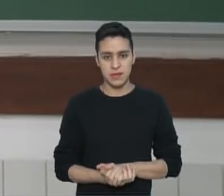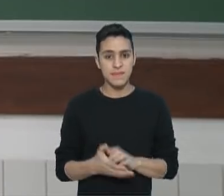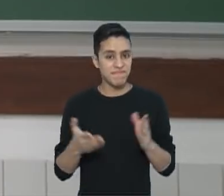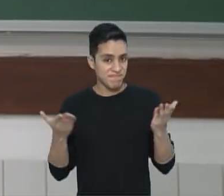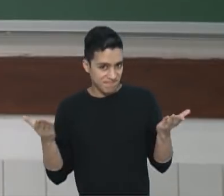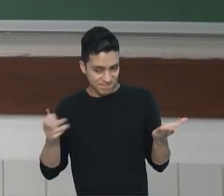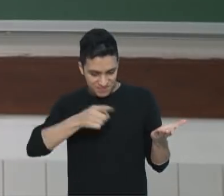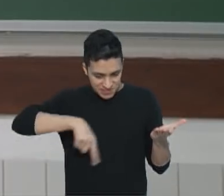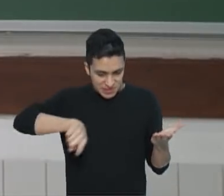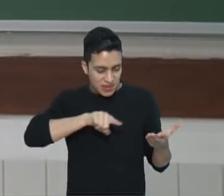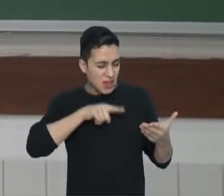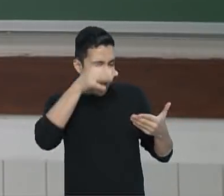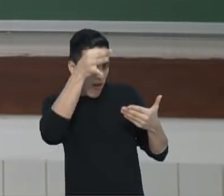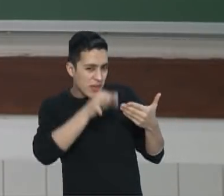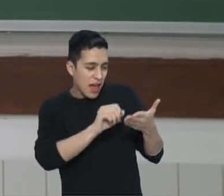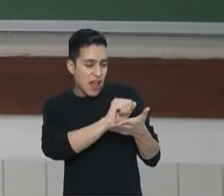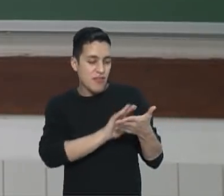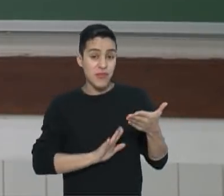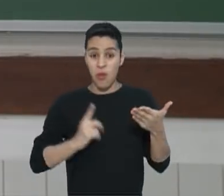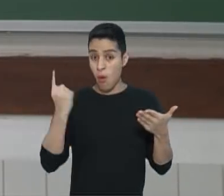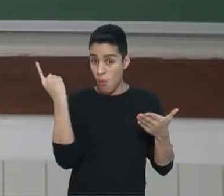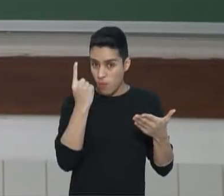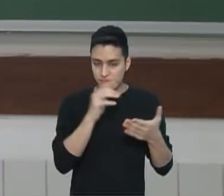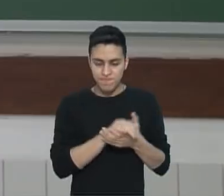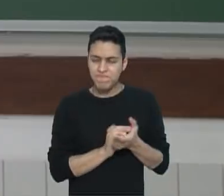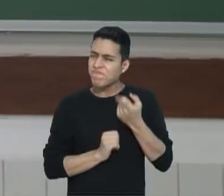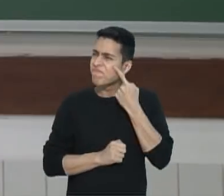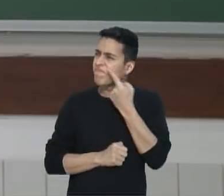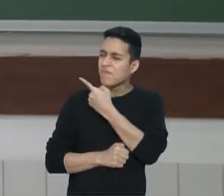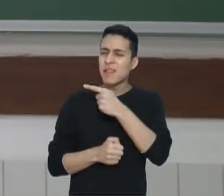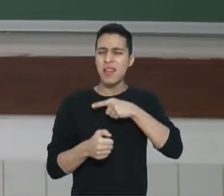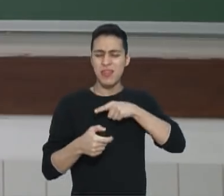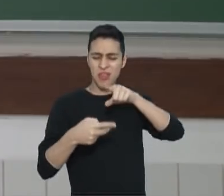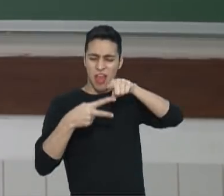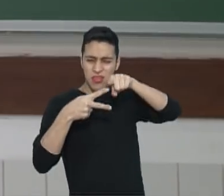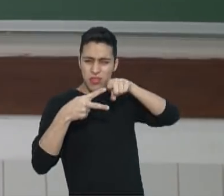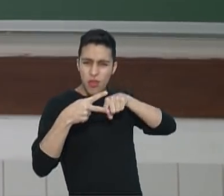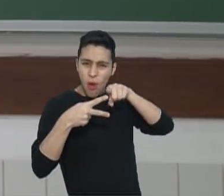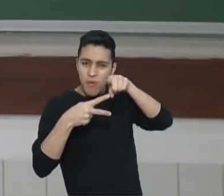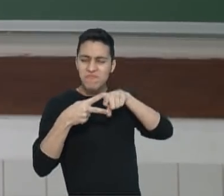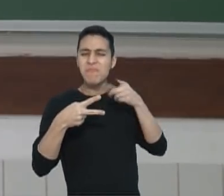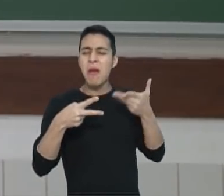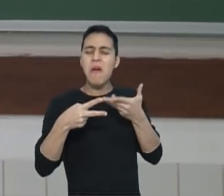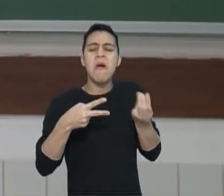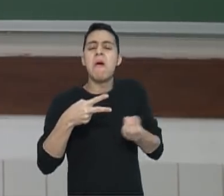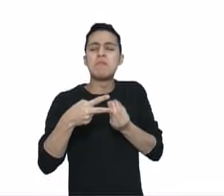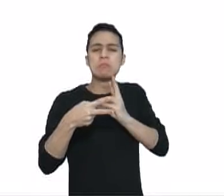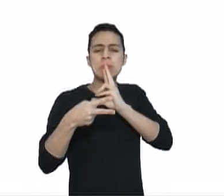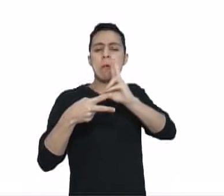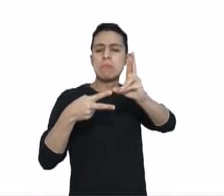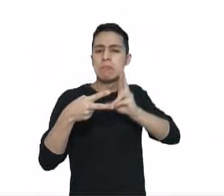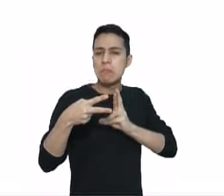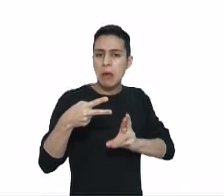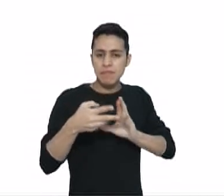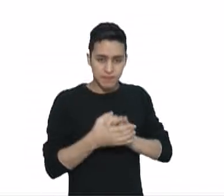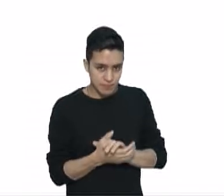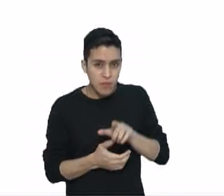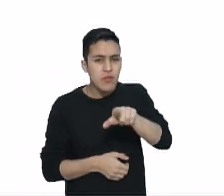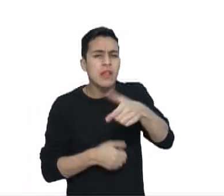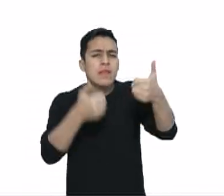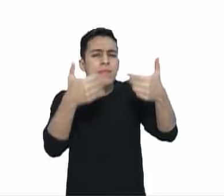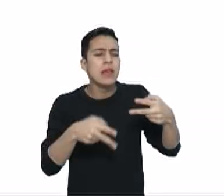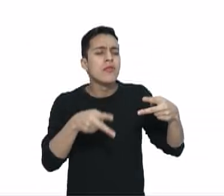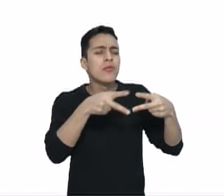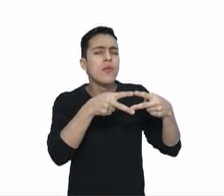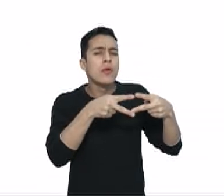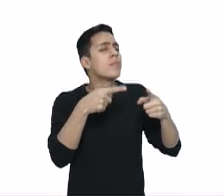Então, vamos à correção da atividade 1. Então, tinha as duas questões, então vamos à resolução. Cite duas razões para a queda de Roma